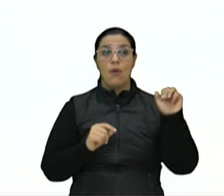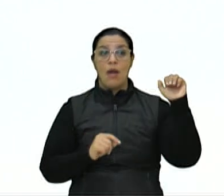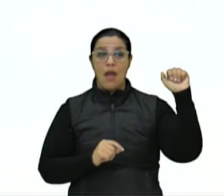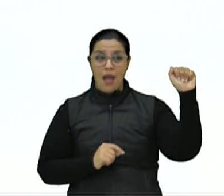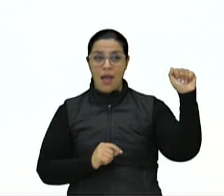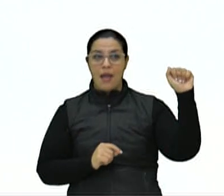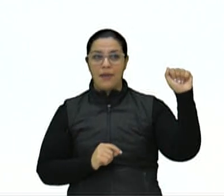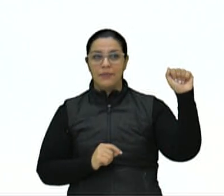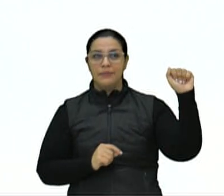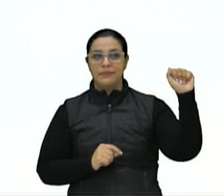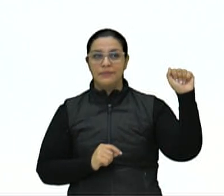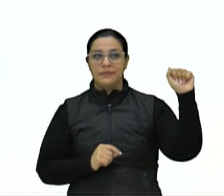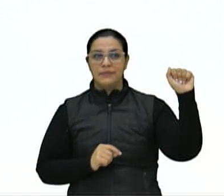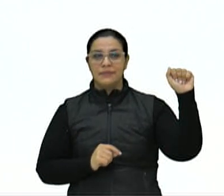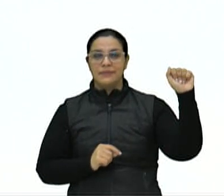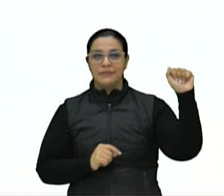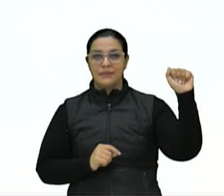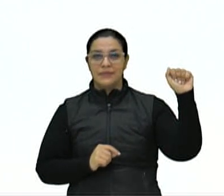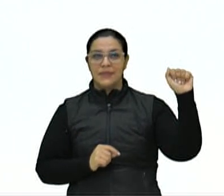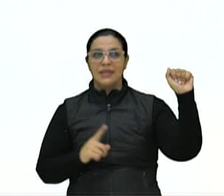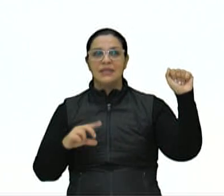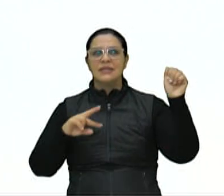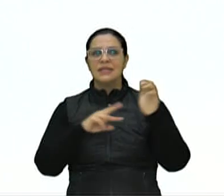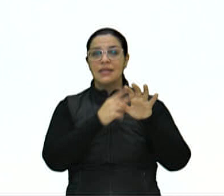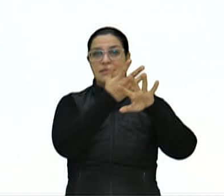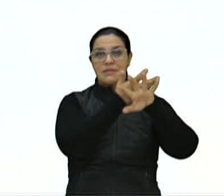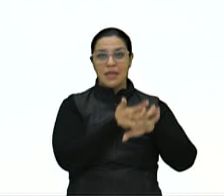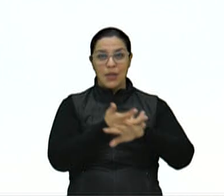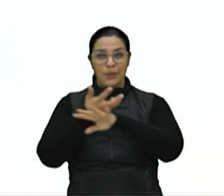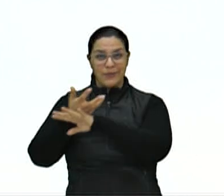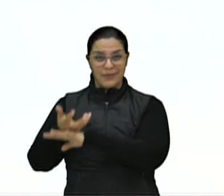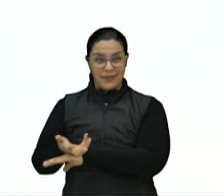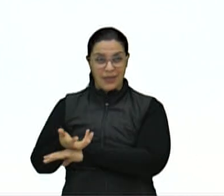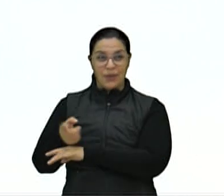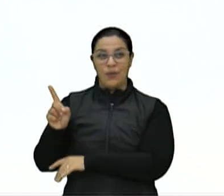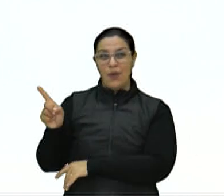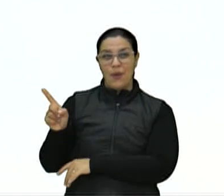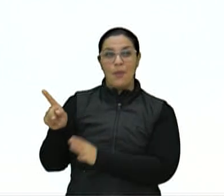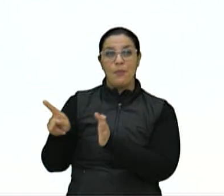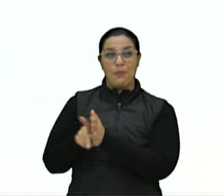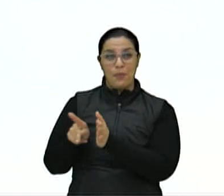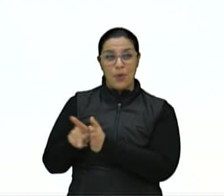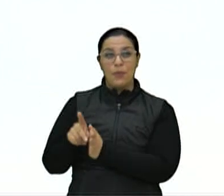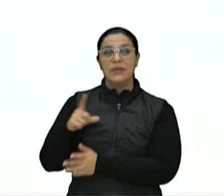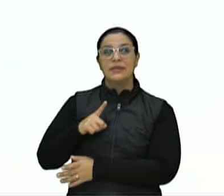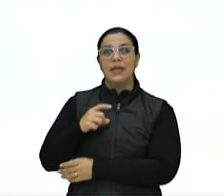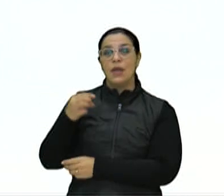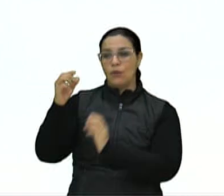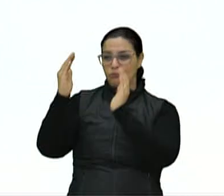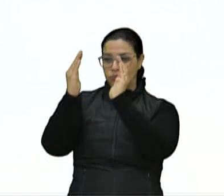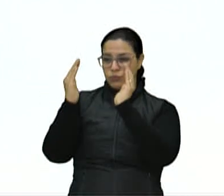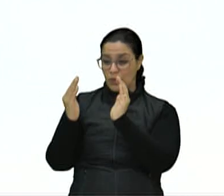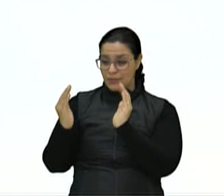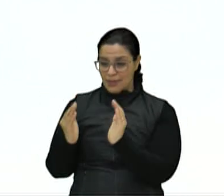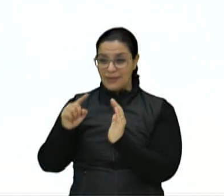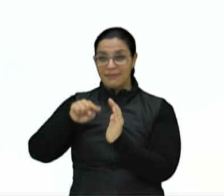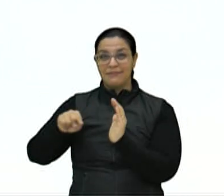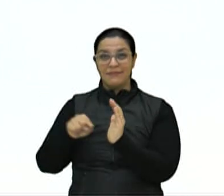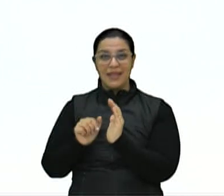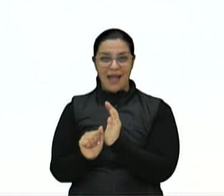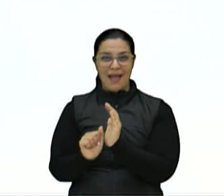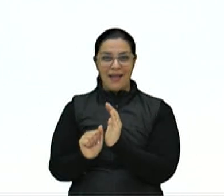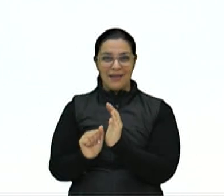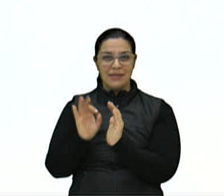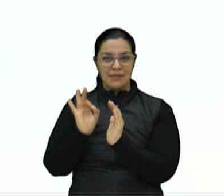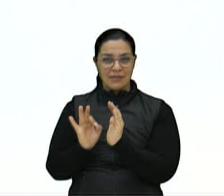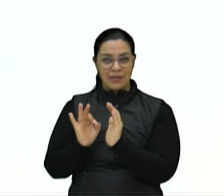o item A, que é seco no seco, ele corresponde exatamente ao terceiro item da segunda coluna,